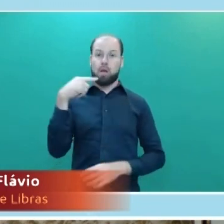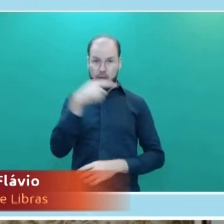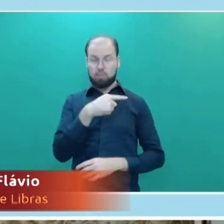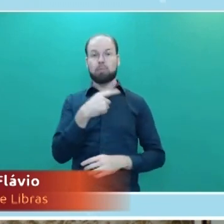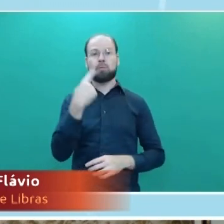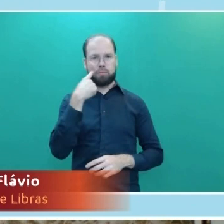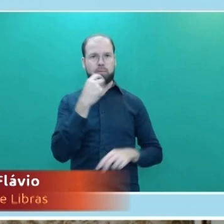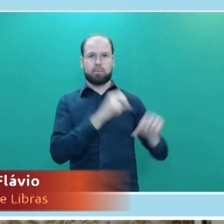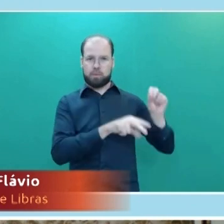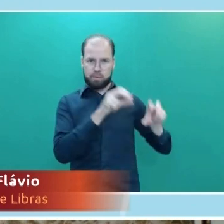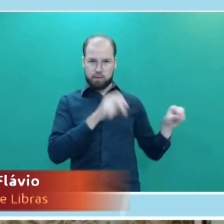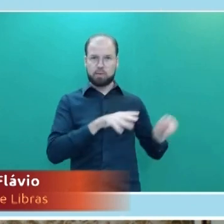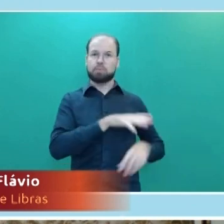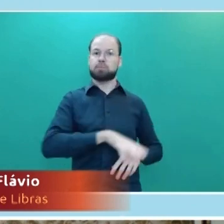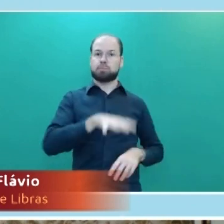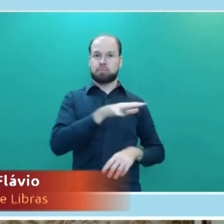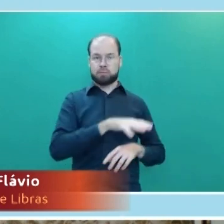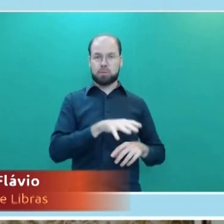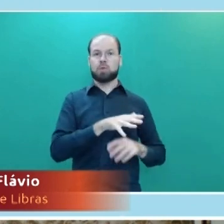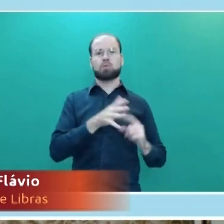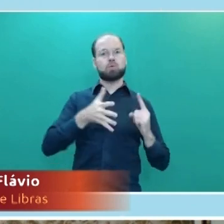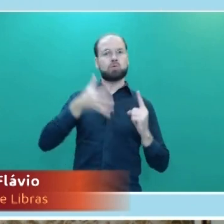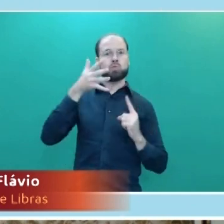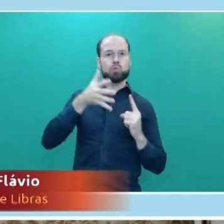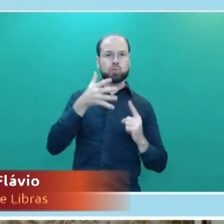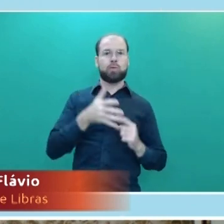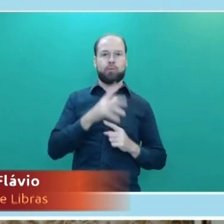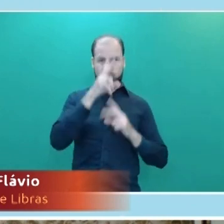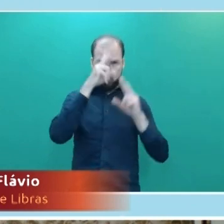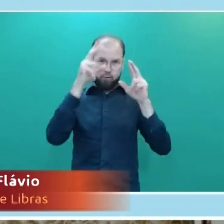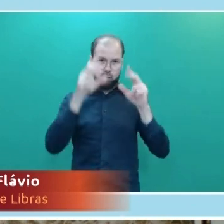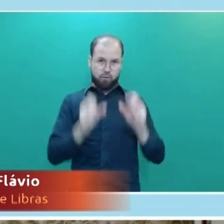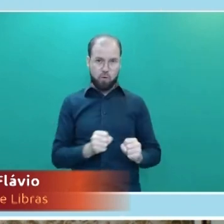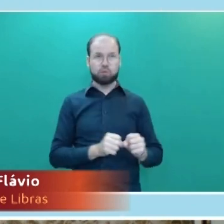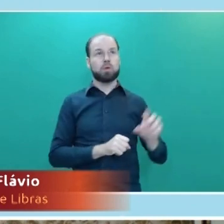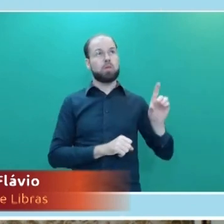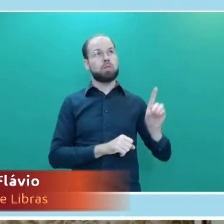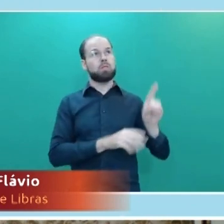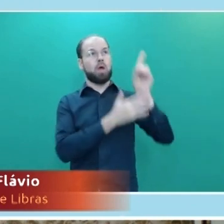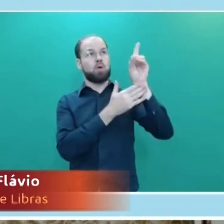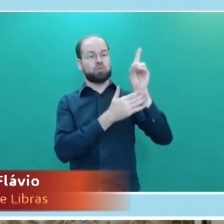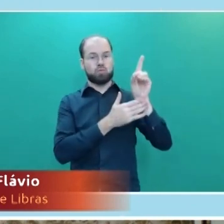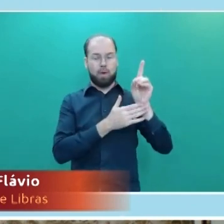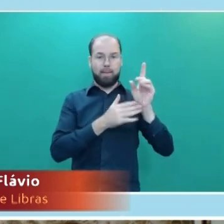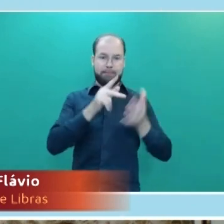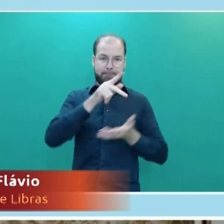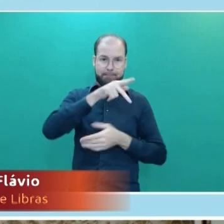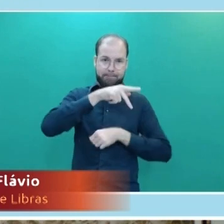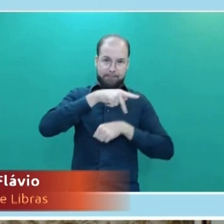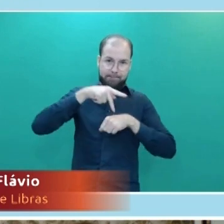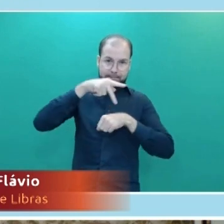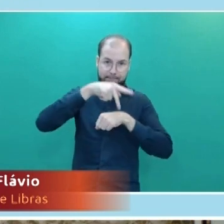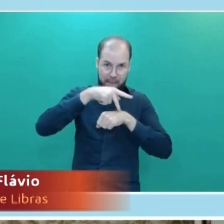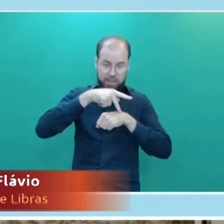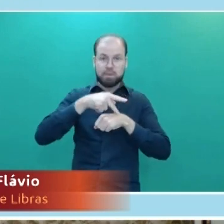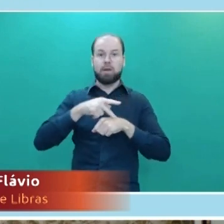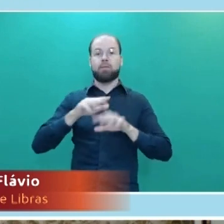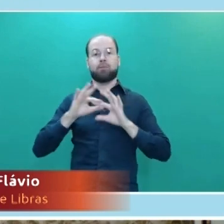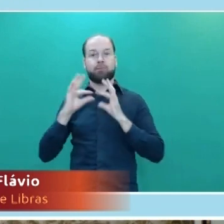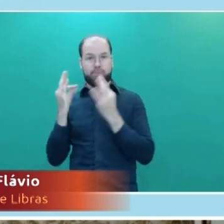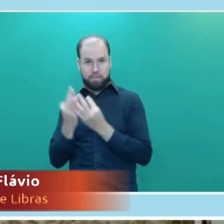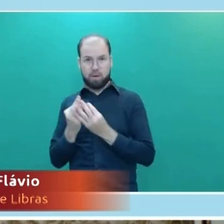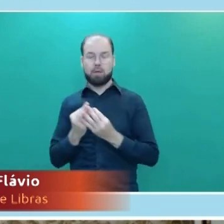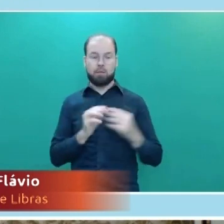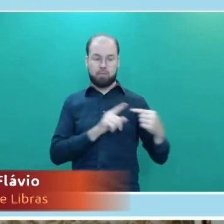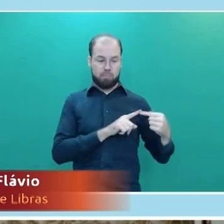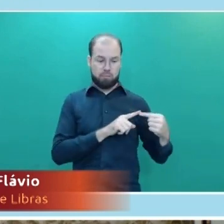fascistas com um discurso muito forte de Deus, pátria e família. Isso vai tomar uma nova forma a partir do bolsonarismo. E